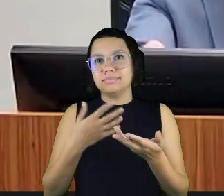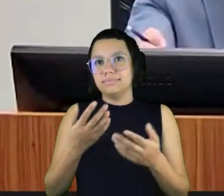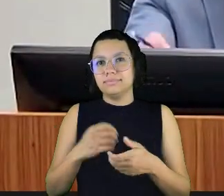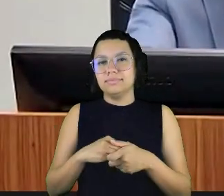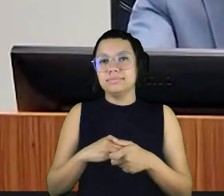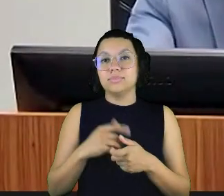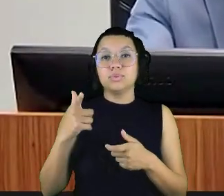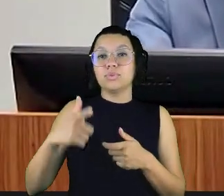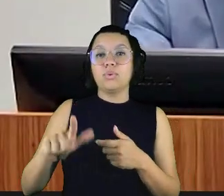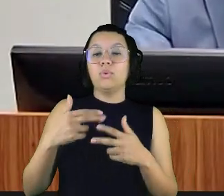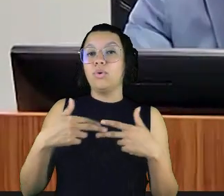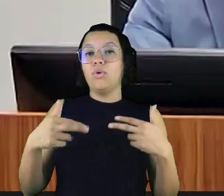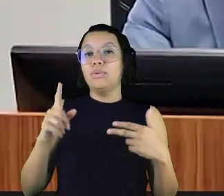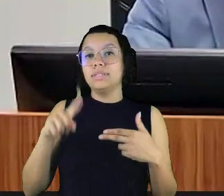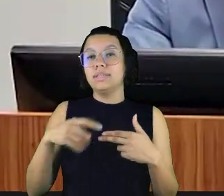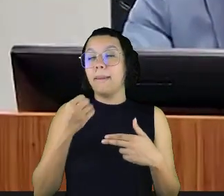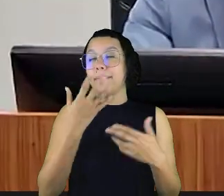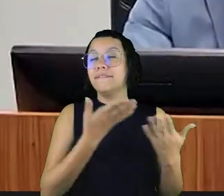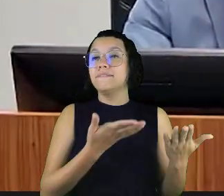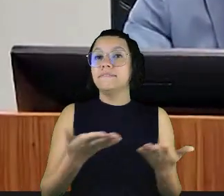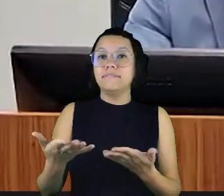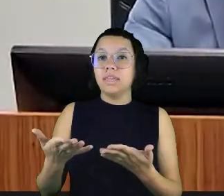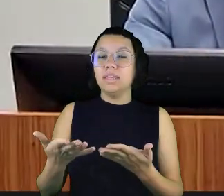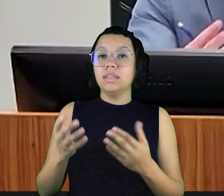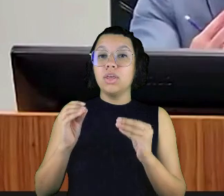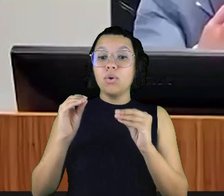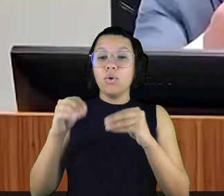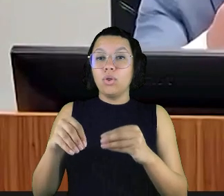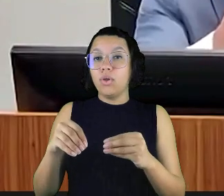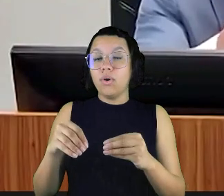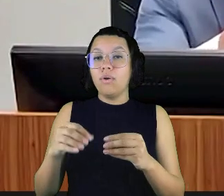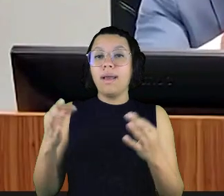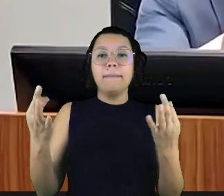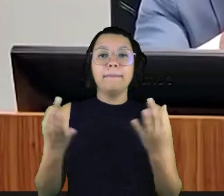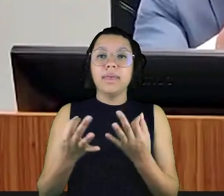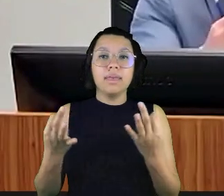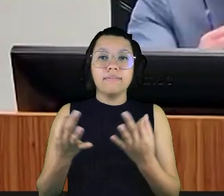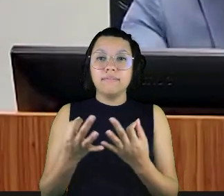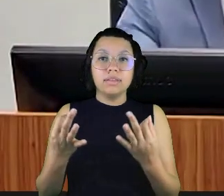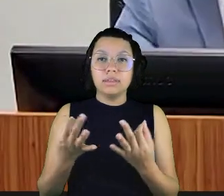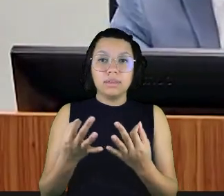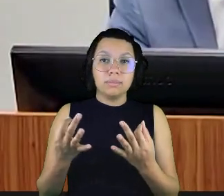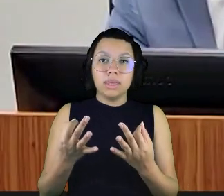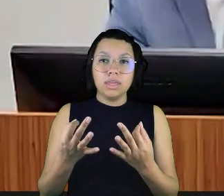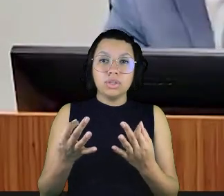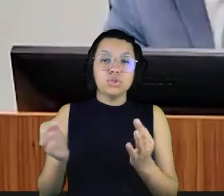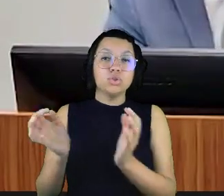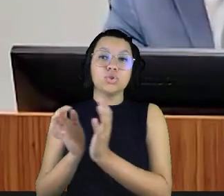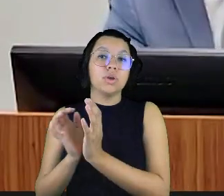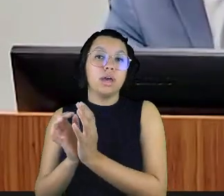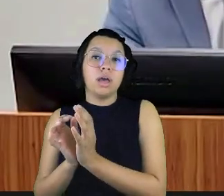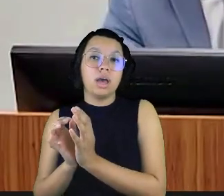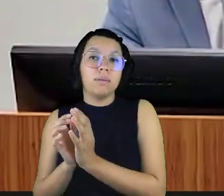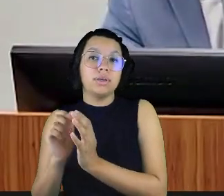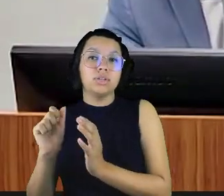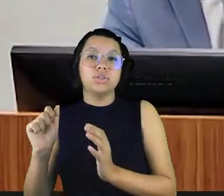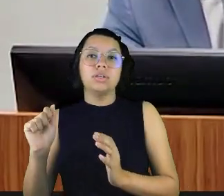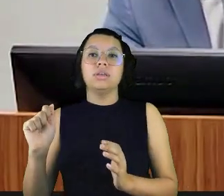ser colocada perfeitamente numa câmara de arbitragem, diz respeito à